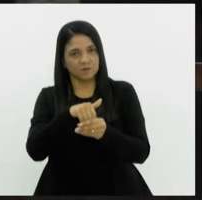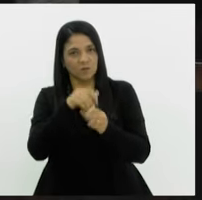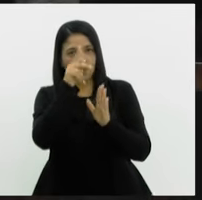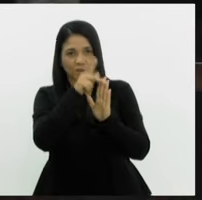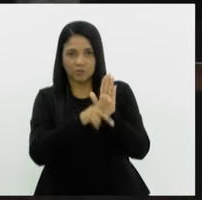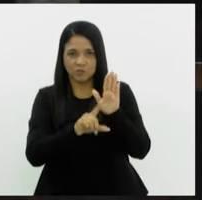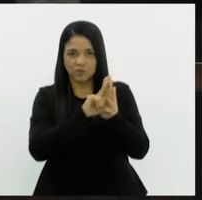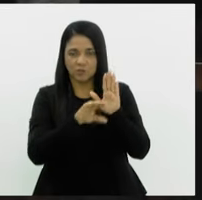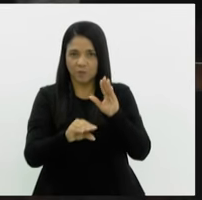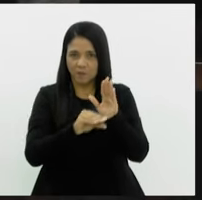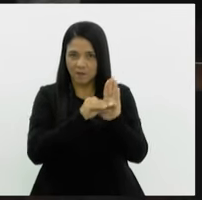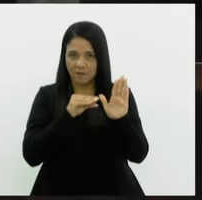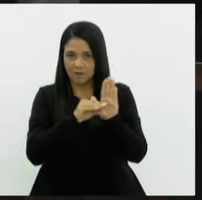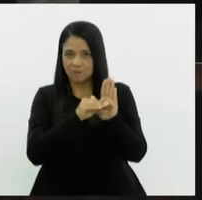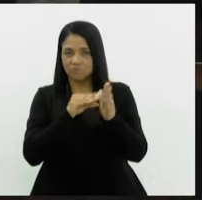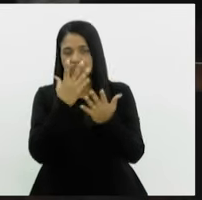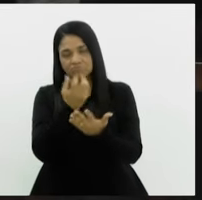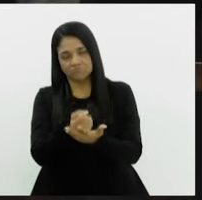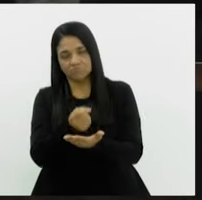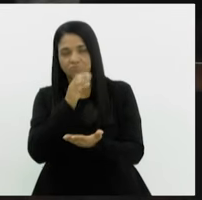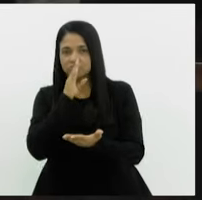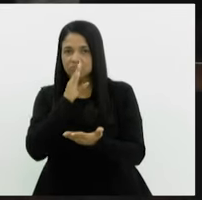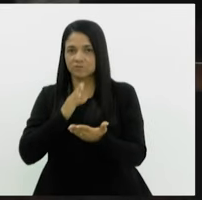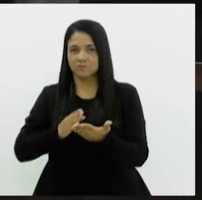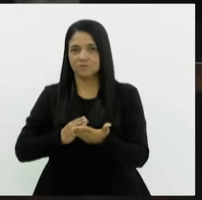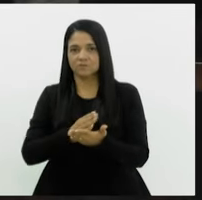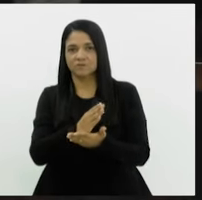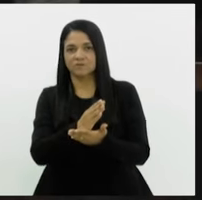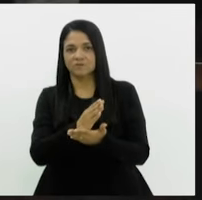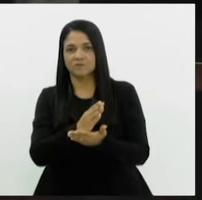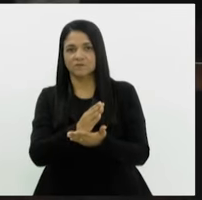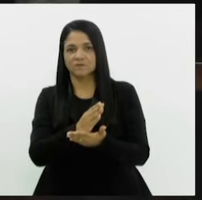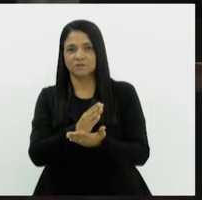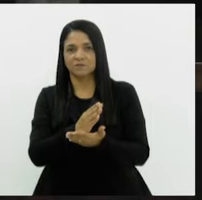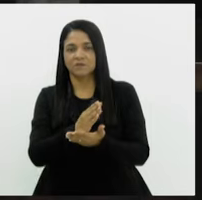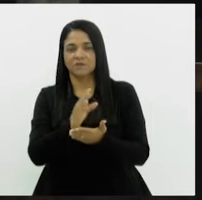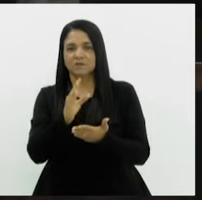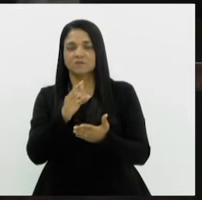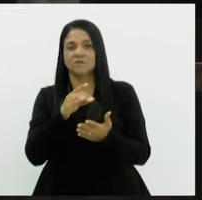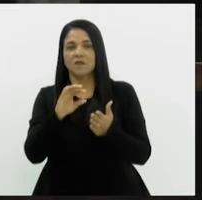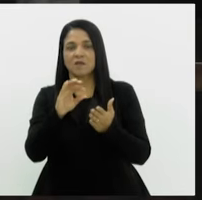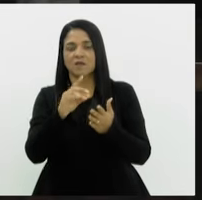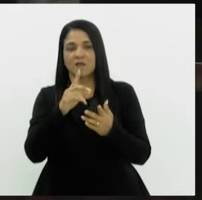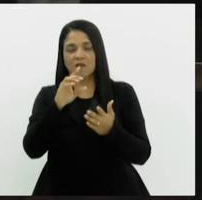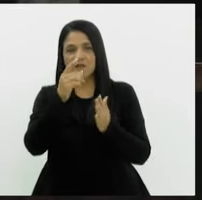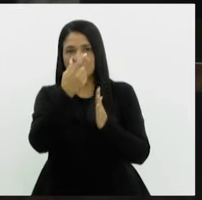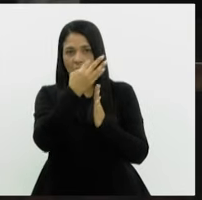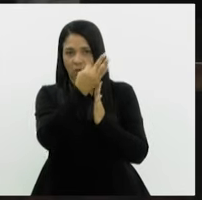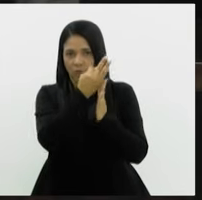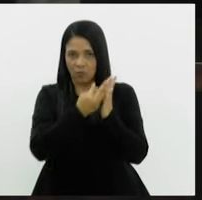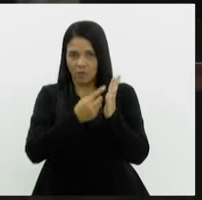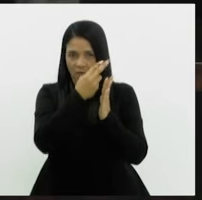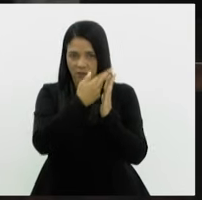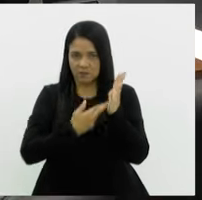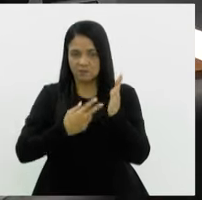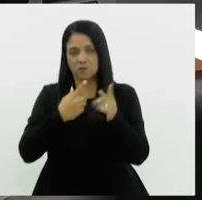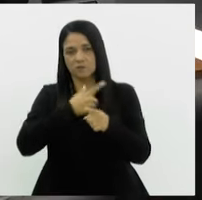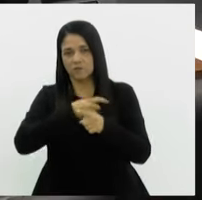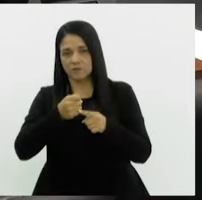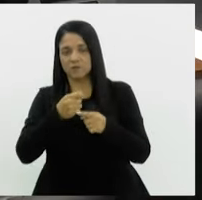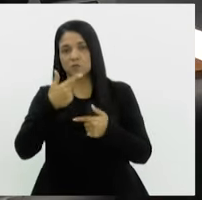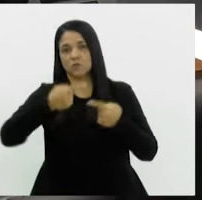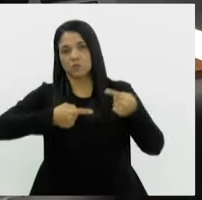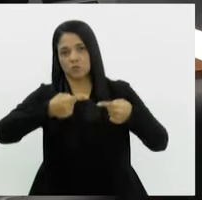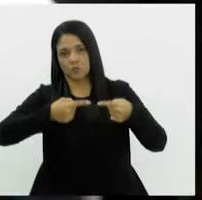projeto assim emendado. Senhores que aprovam, permaneçam como estão. Aprovado. Vai a redação do vencido, presidente, para a segunda discussão. Senhor